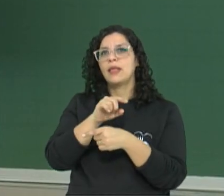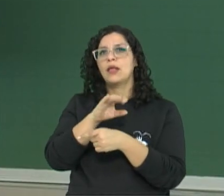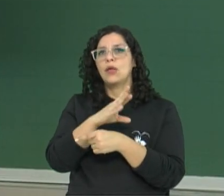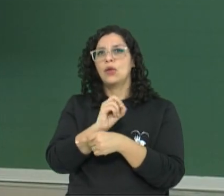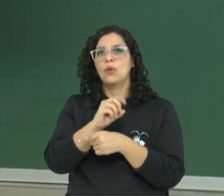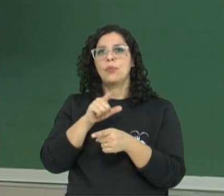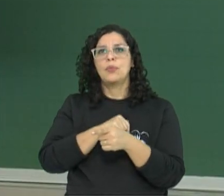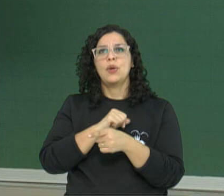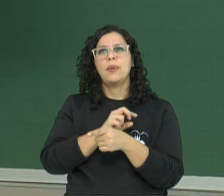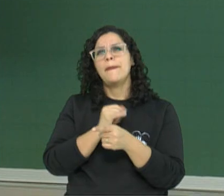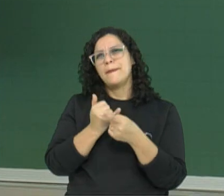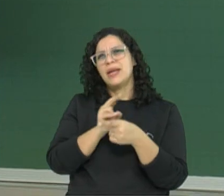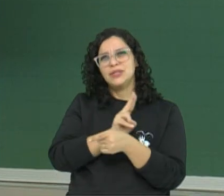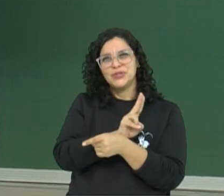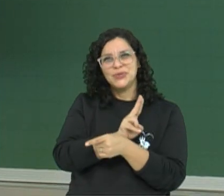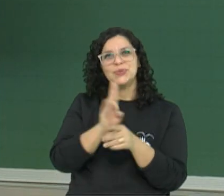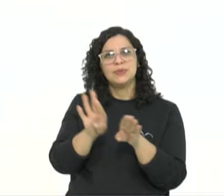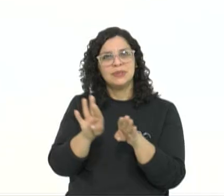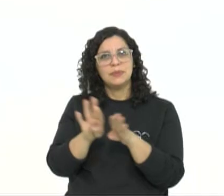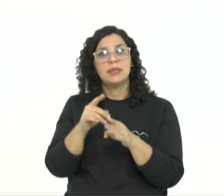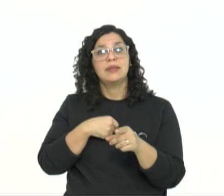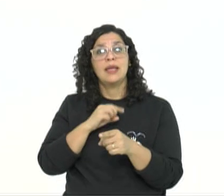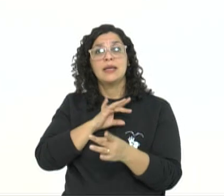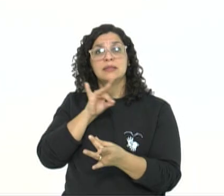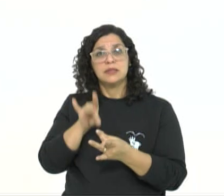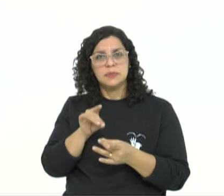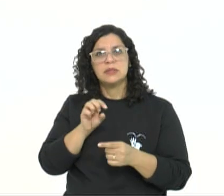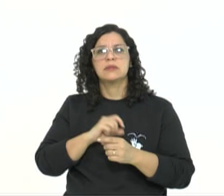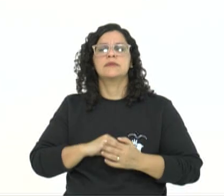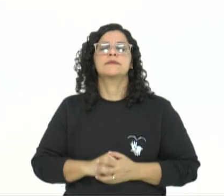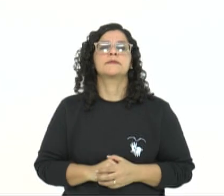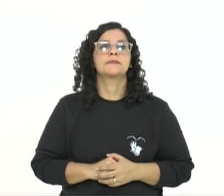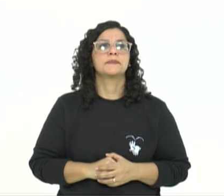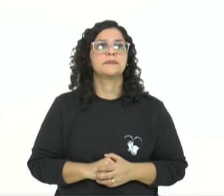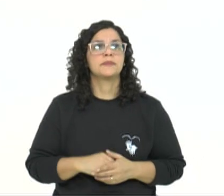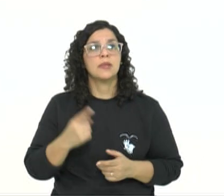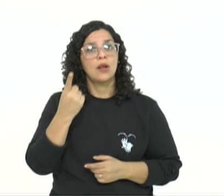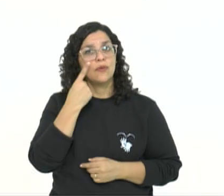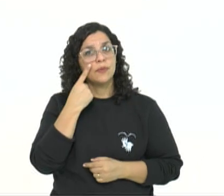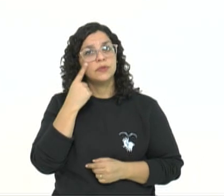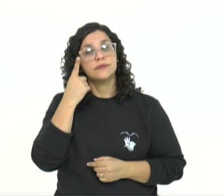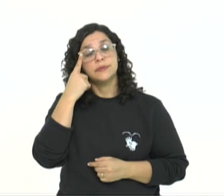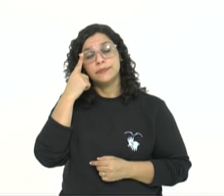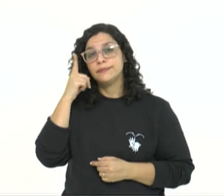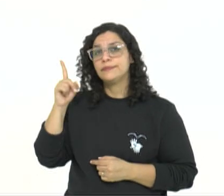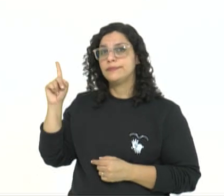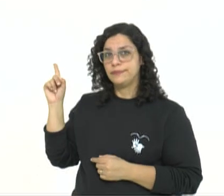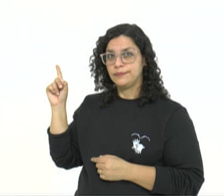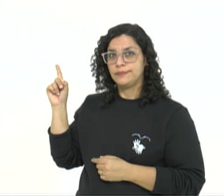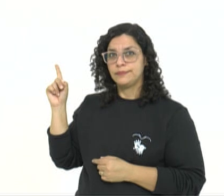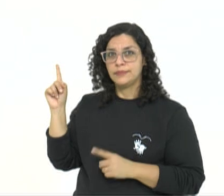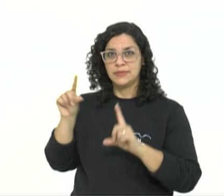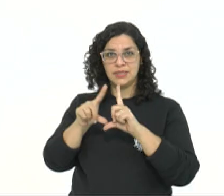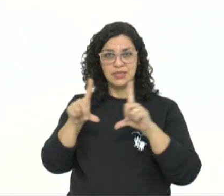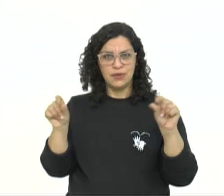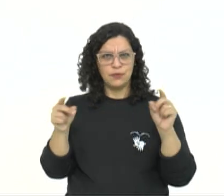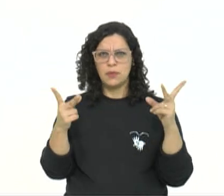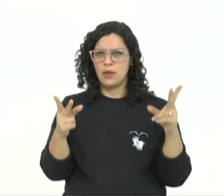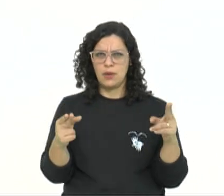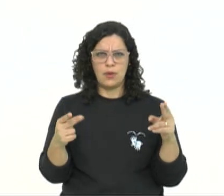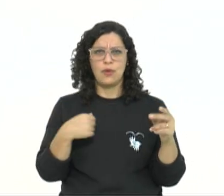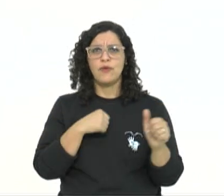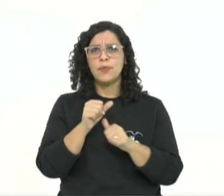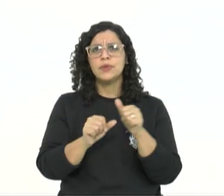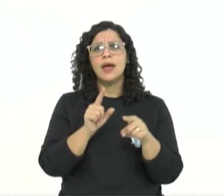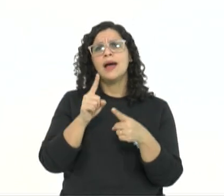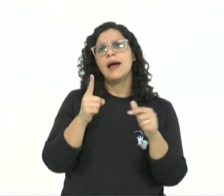como representa a massa específica, certo? Bem, então representa, na verdade, são a mesma formulazinha, só